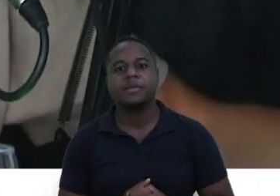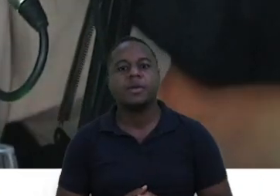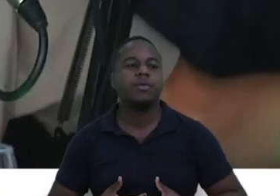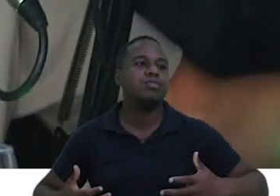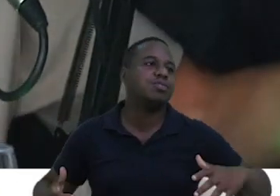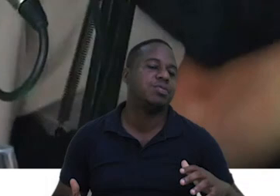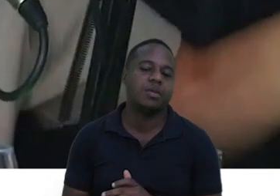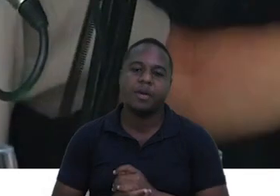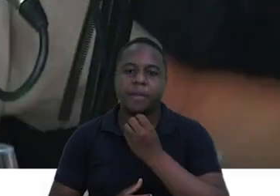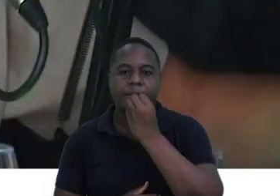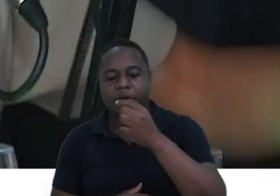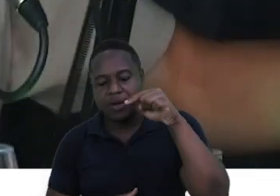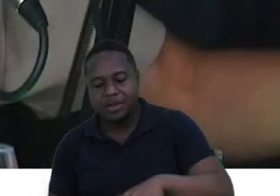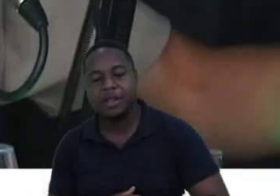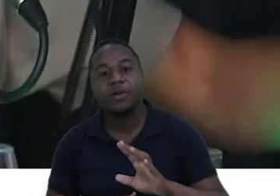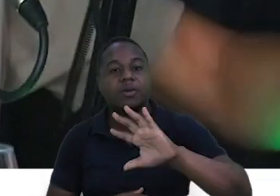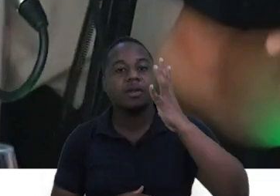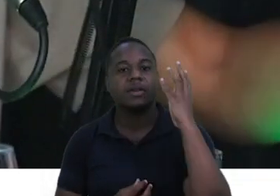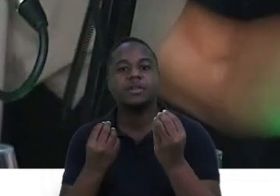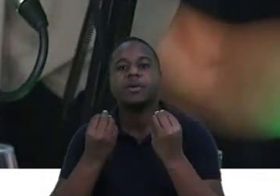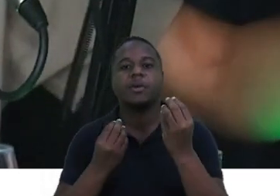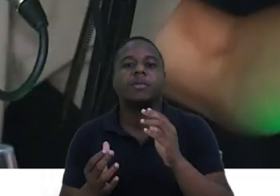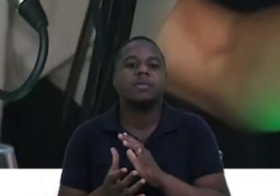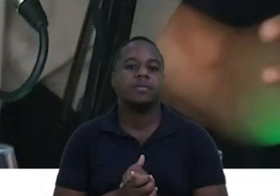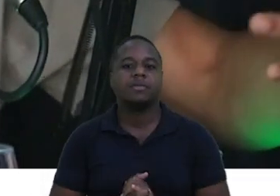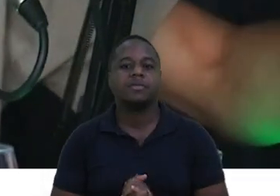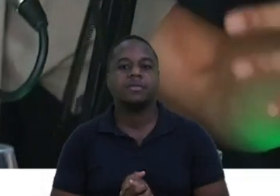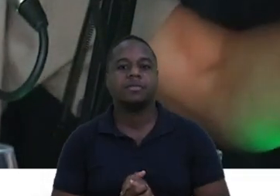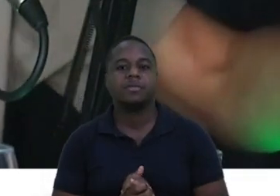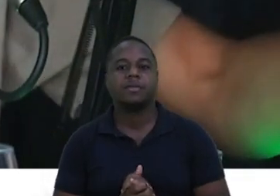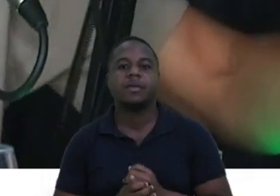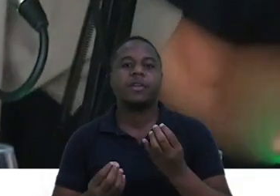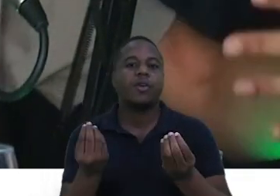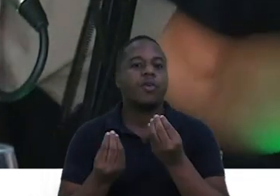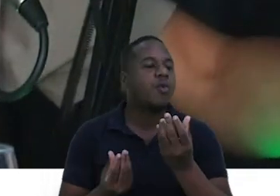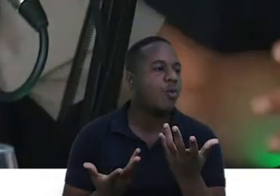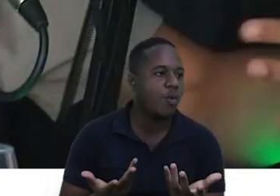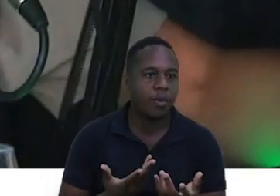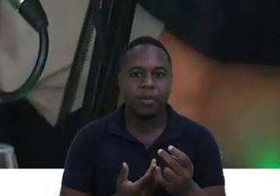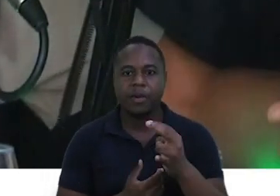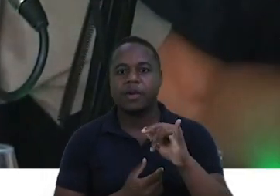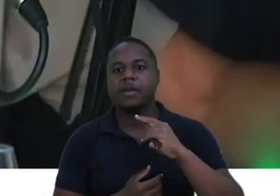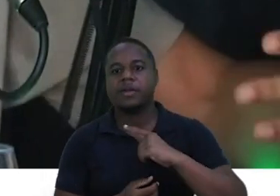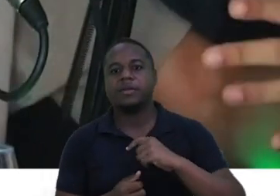como é que isso acontece? Como é que faz a dançar assim,